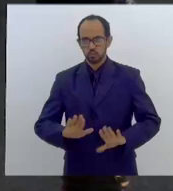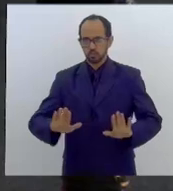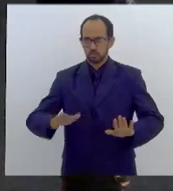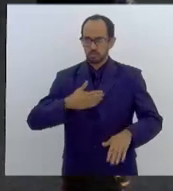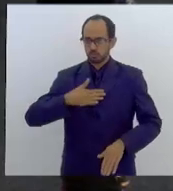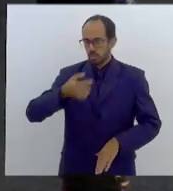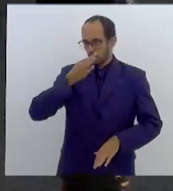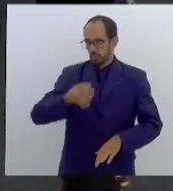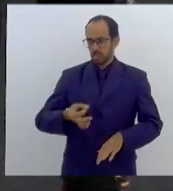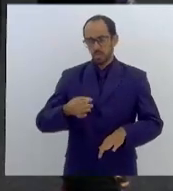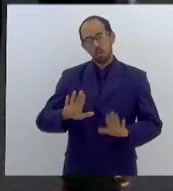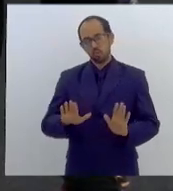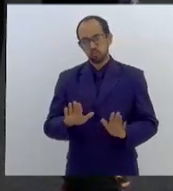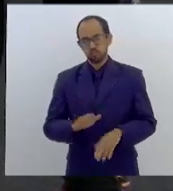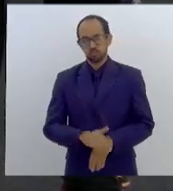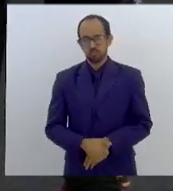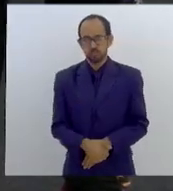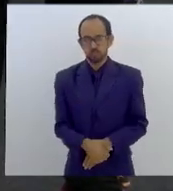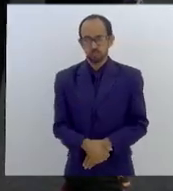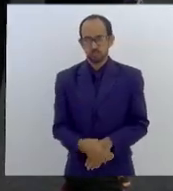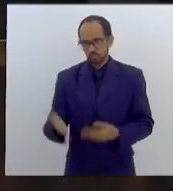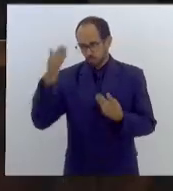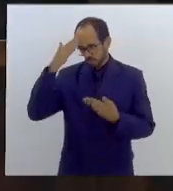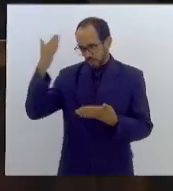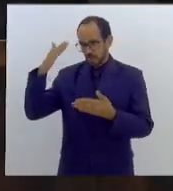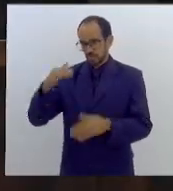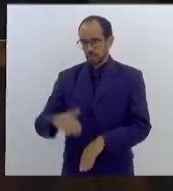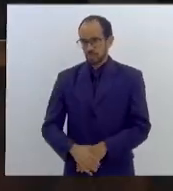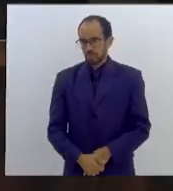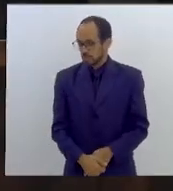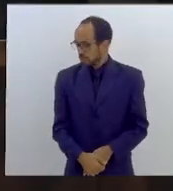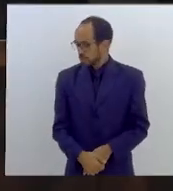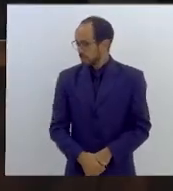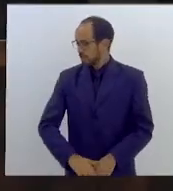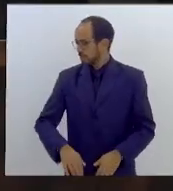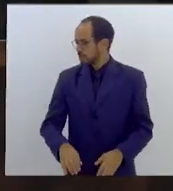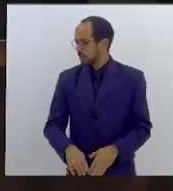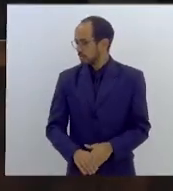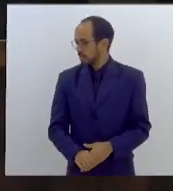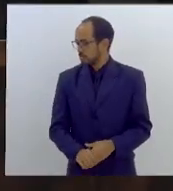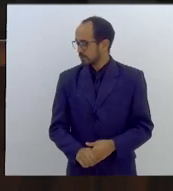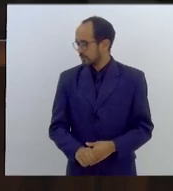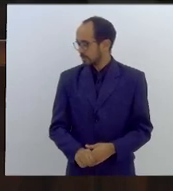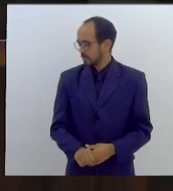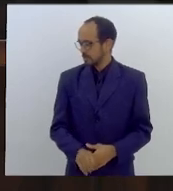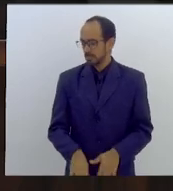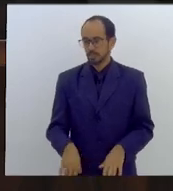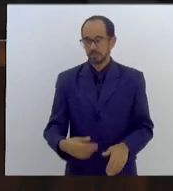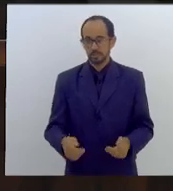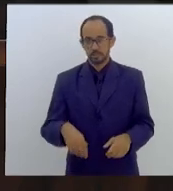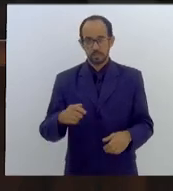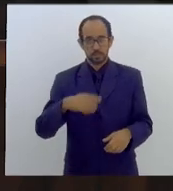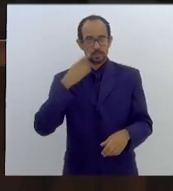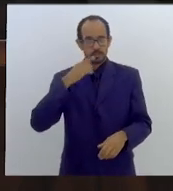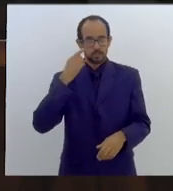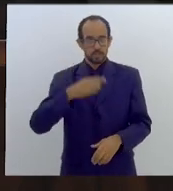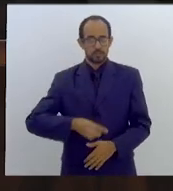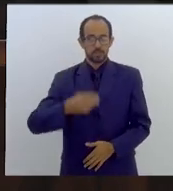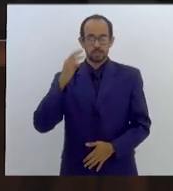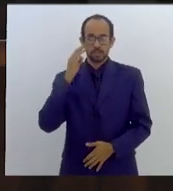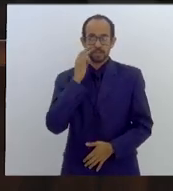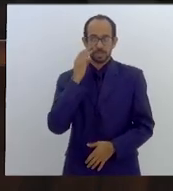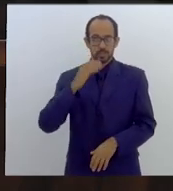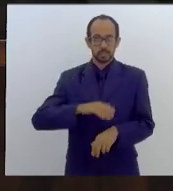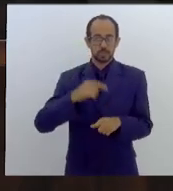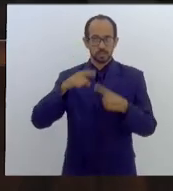Só queria fazer essa colocação. Muito obrigada. Eu vou passar a palavra para o deputado Valdec, deputado Luiz